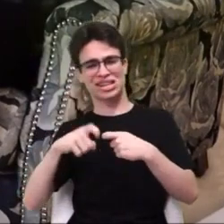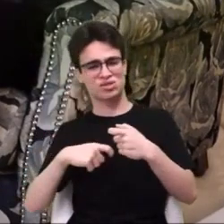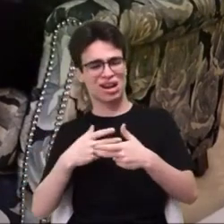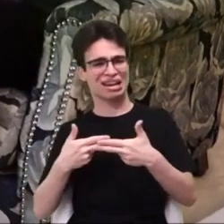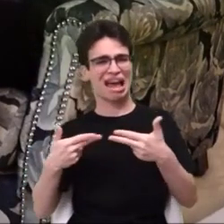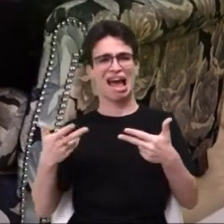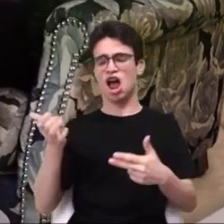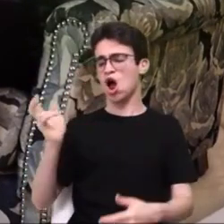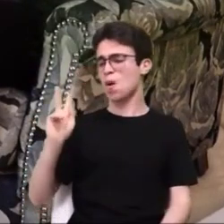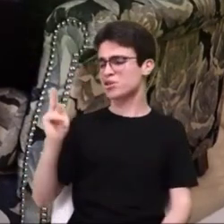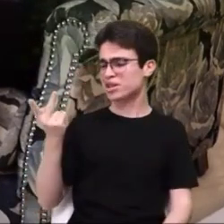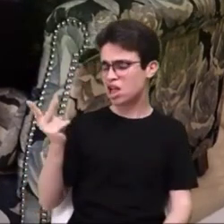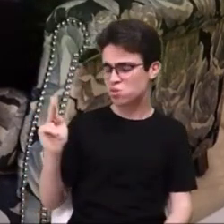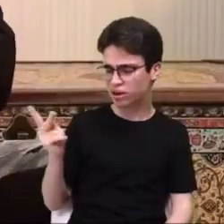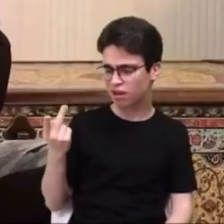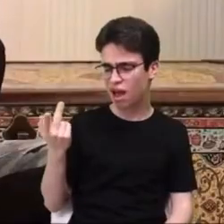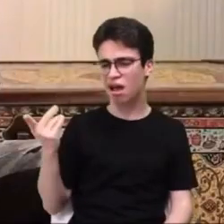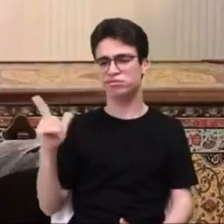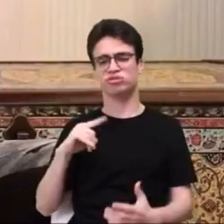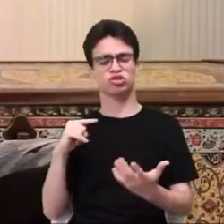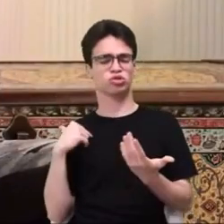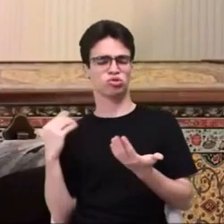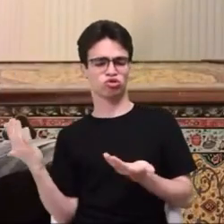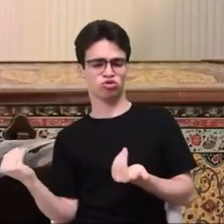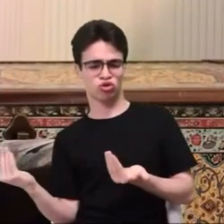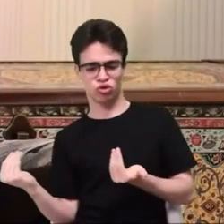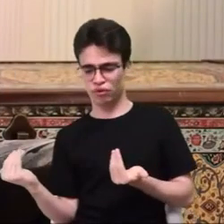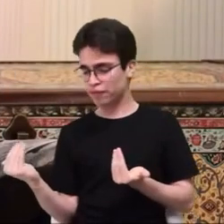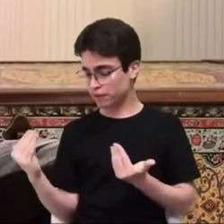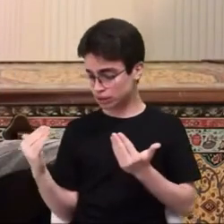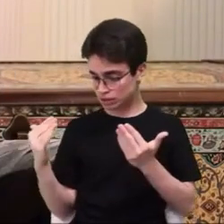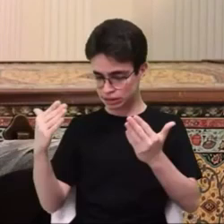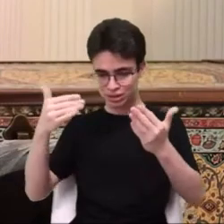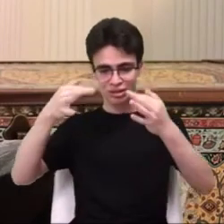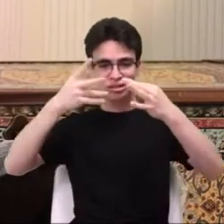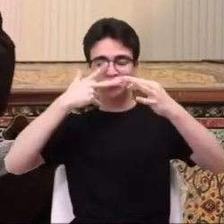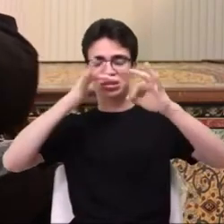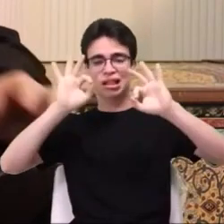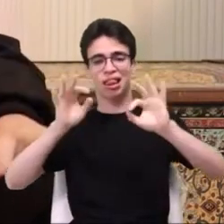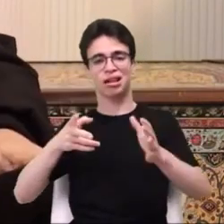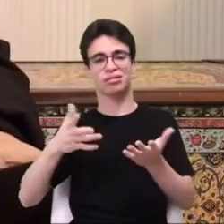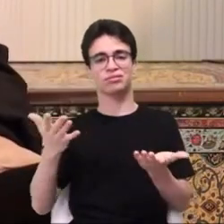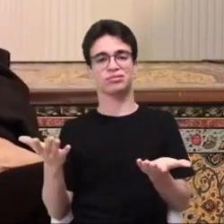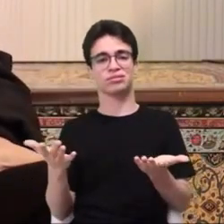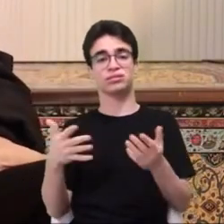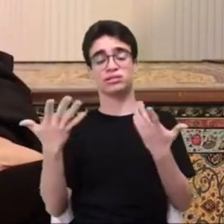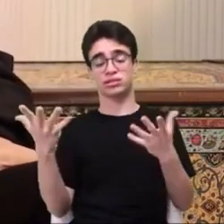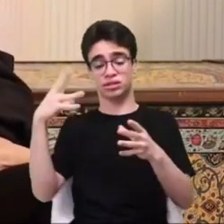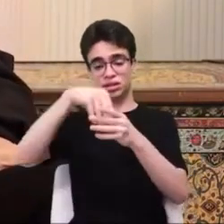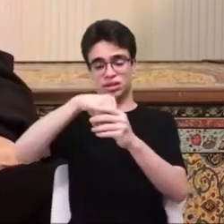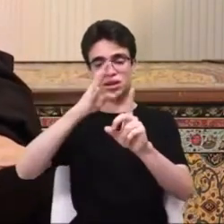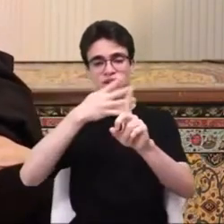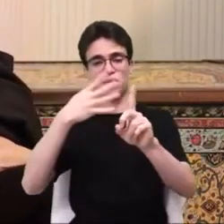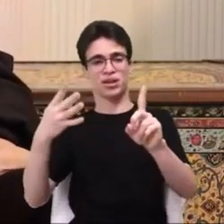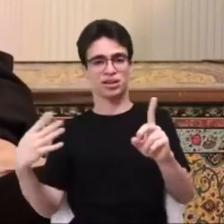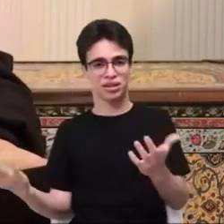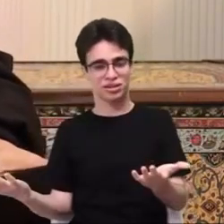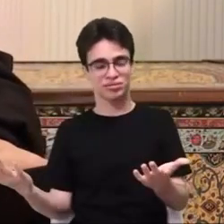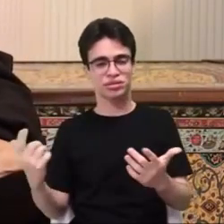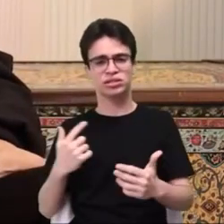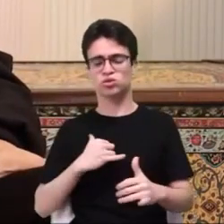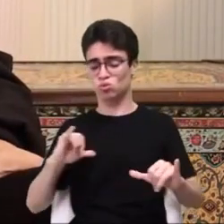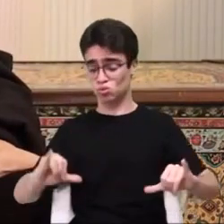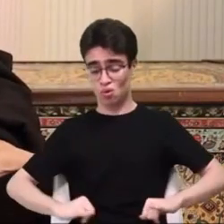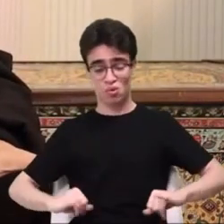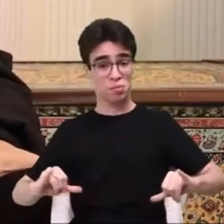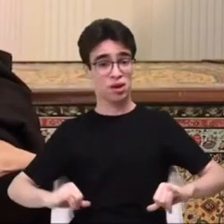infância. Juventude, aquilo se solidificou. Aí veio o meio LGBT. Uhum. Então o